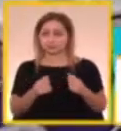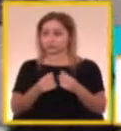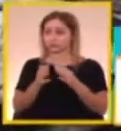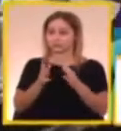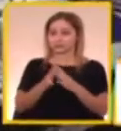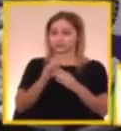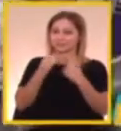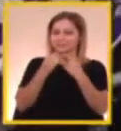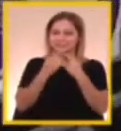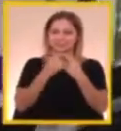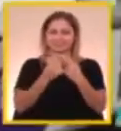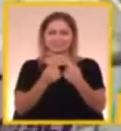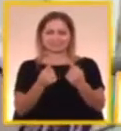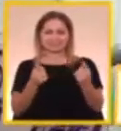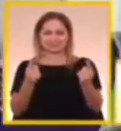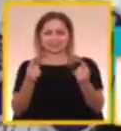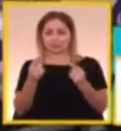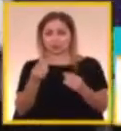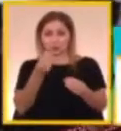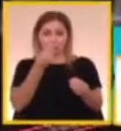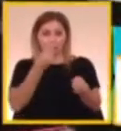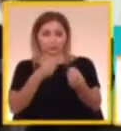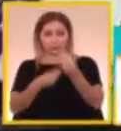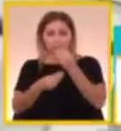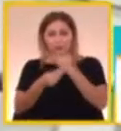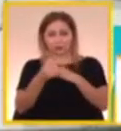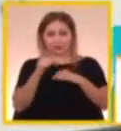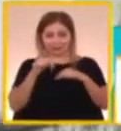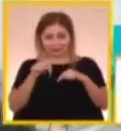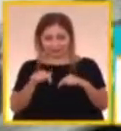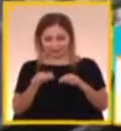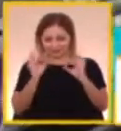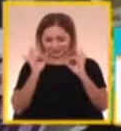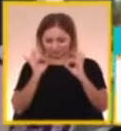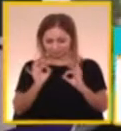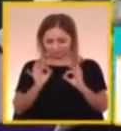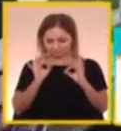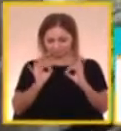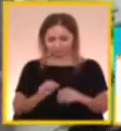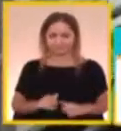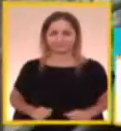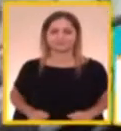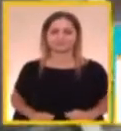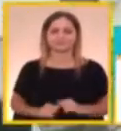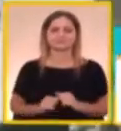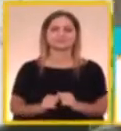gente diz: a comidinha aqui é de primeira.